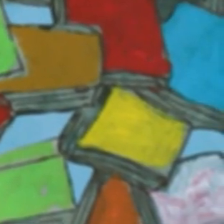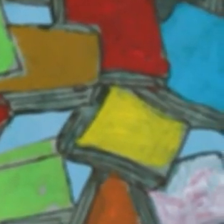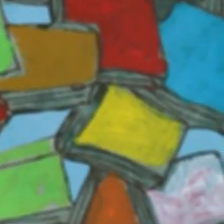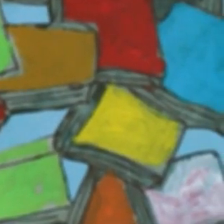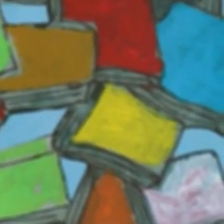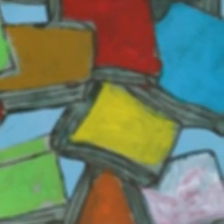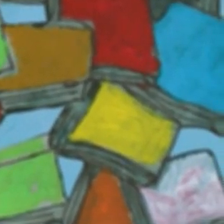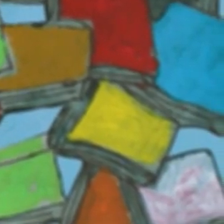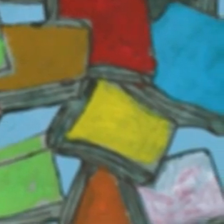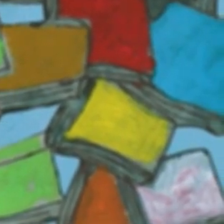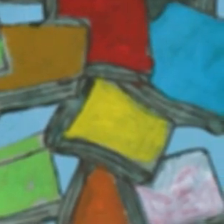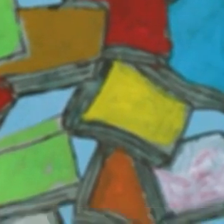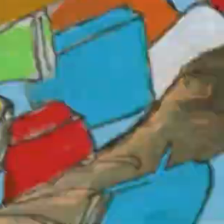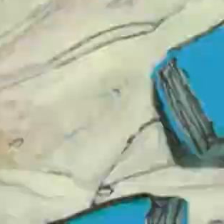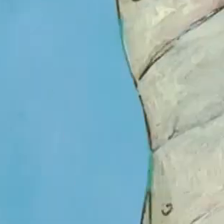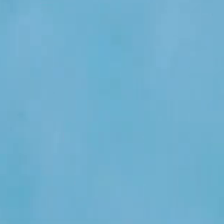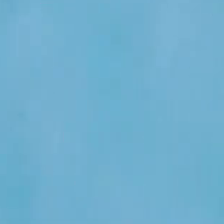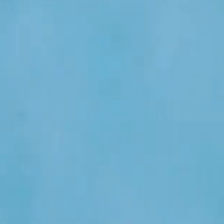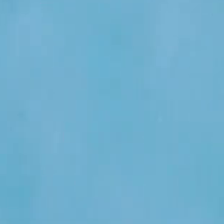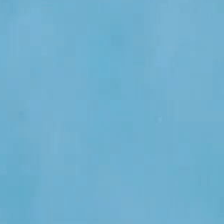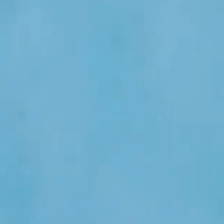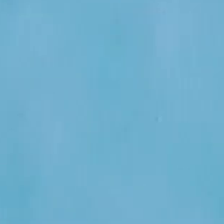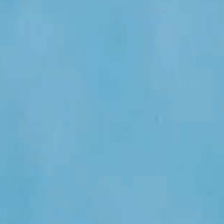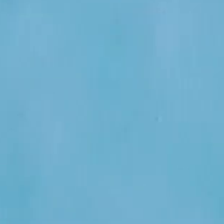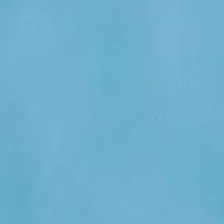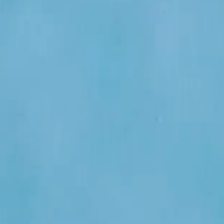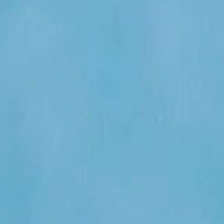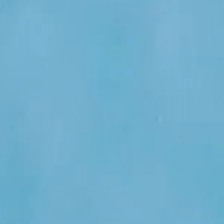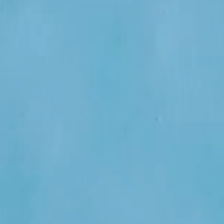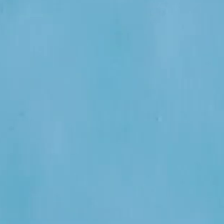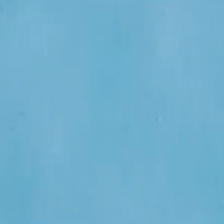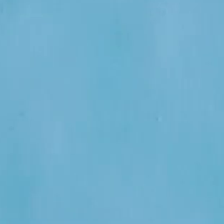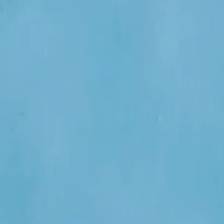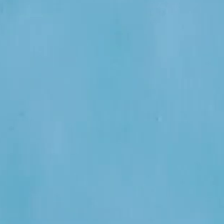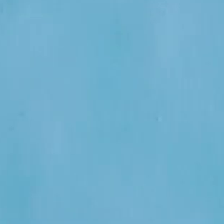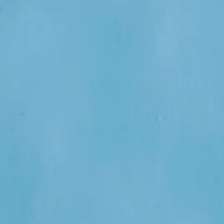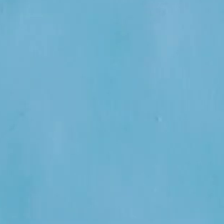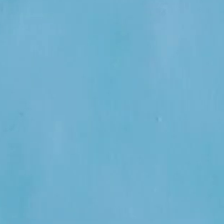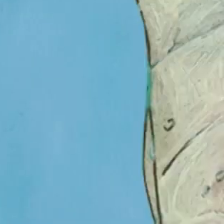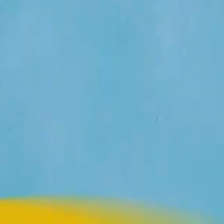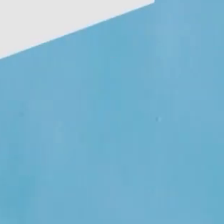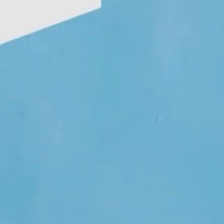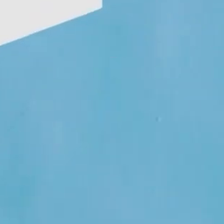Literário Internacional 2021, 10 a 20 de agosto. Programação virtual e gratuita em